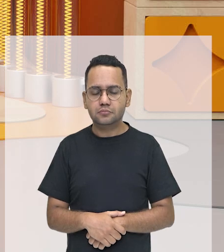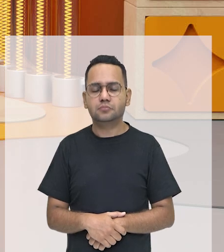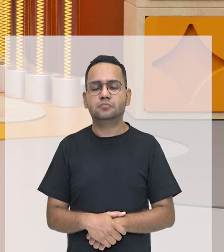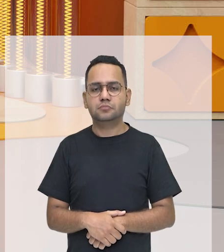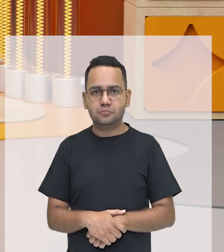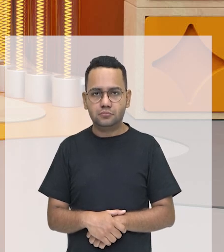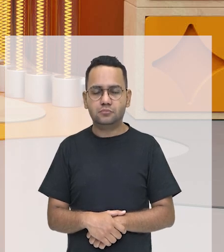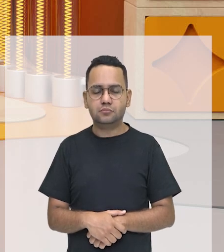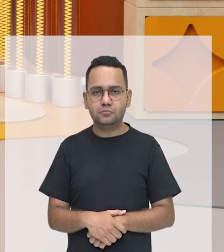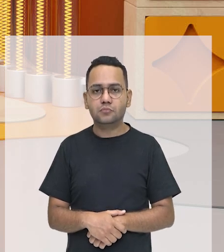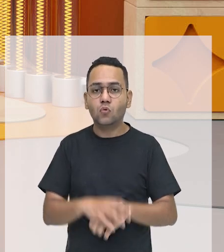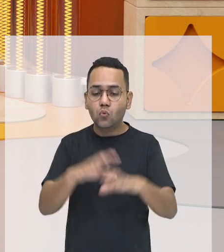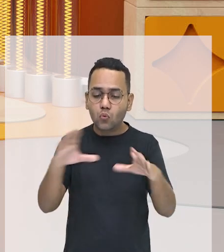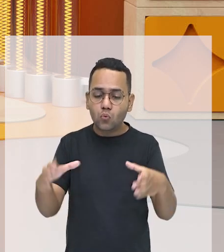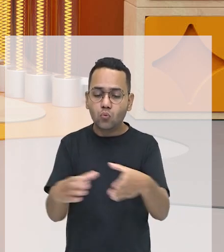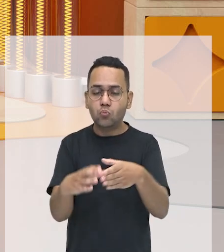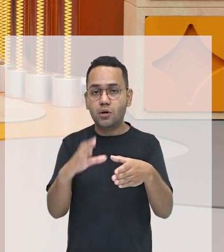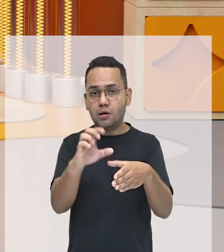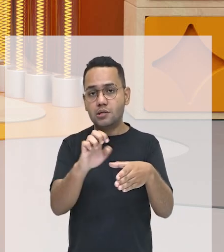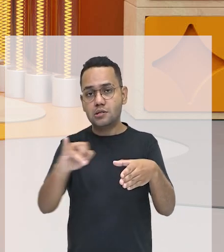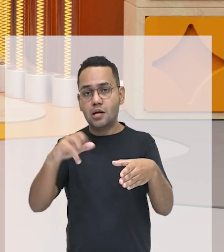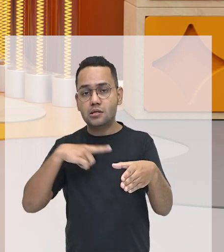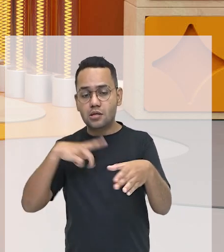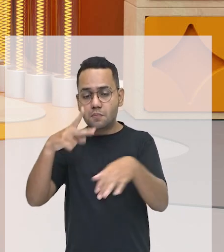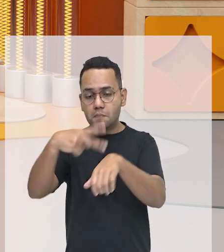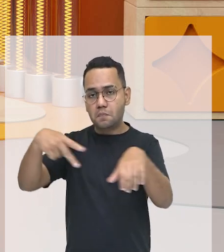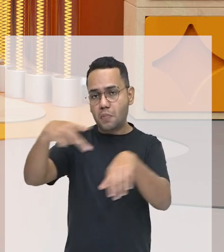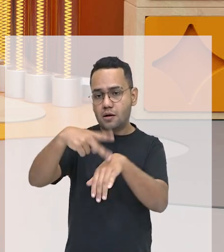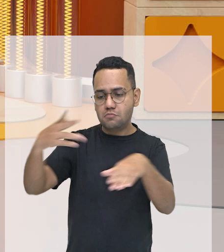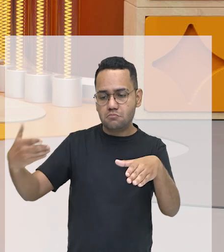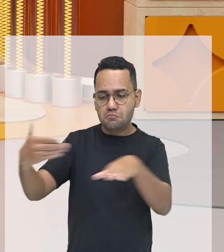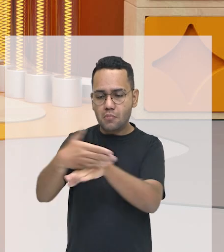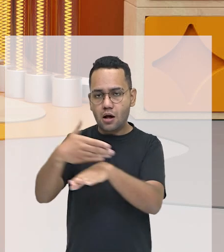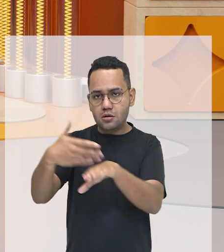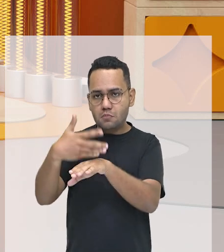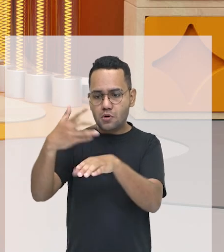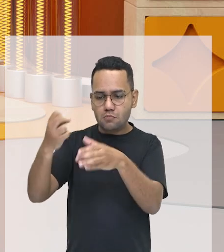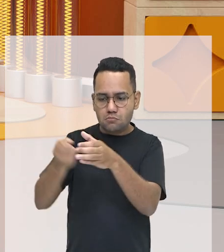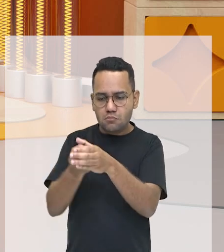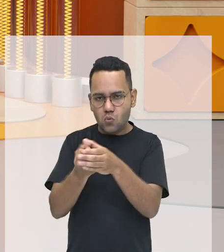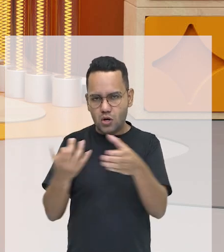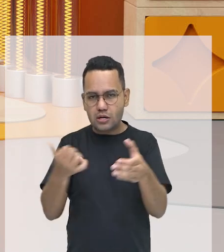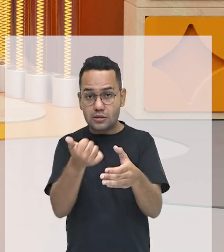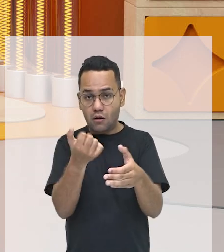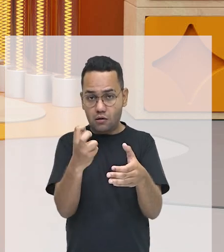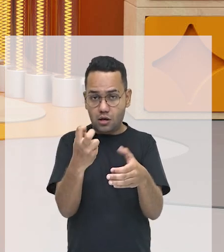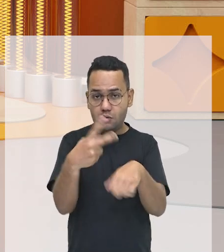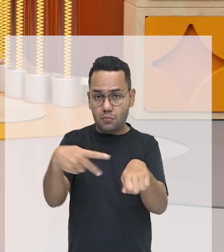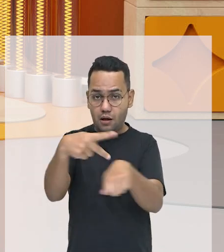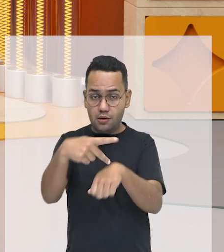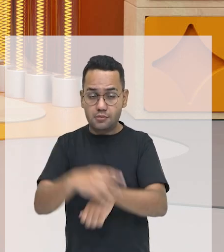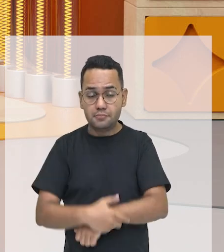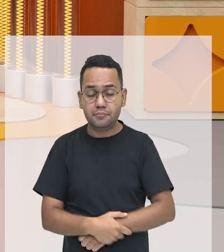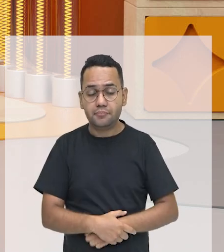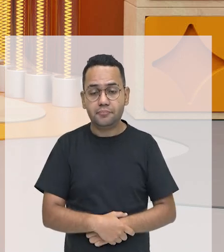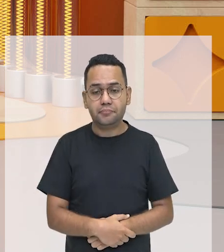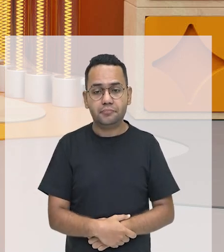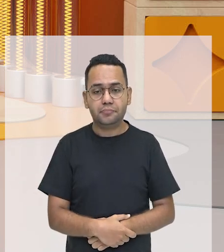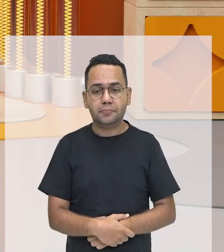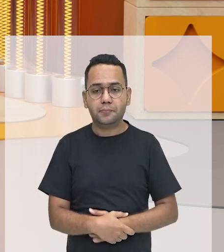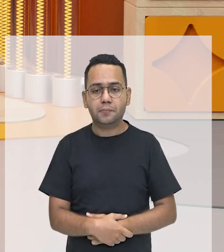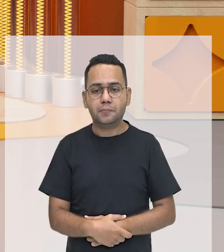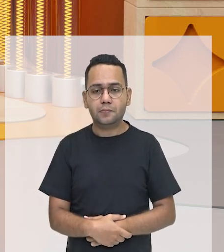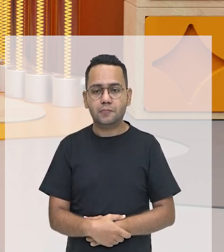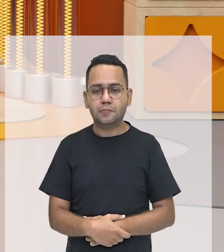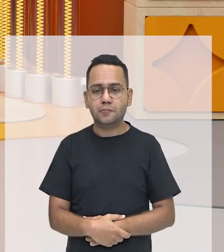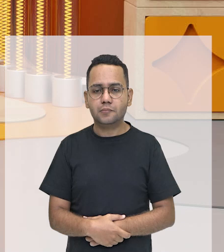Independentes, eles acabaram se integrando, né, e tendo essa integração, a parte, principalmente